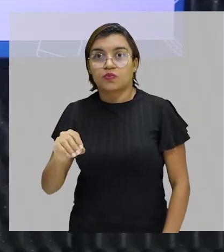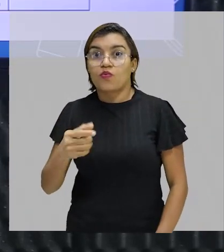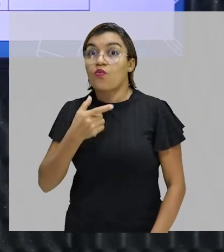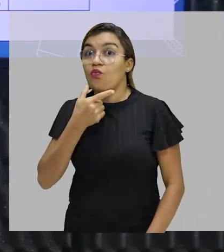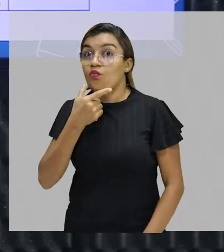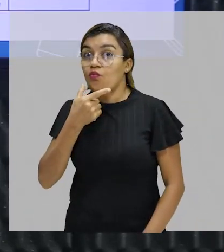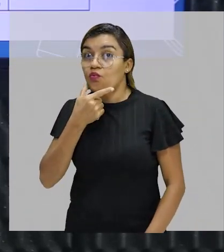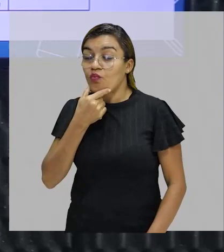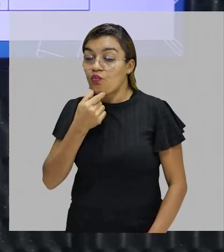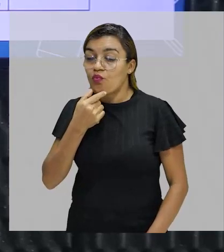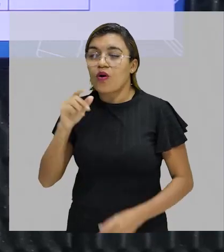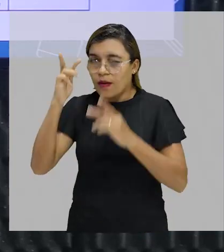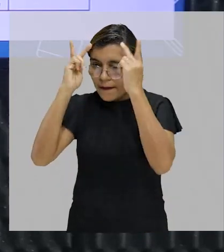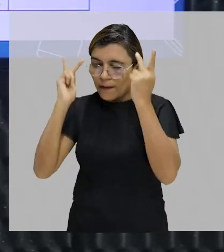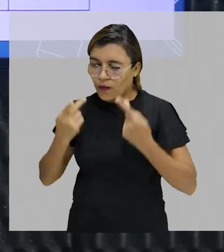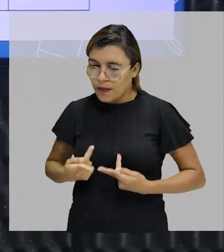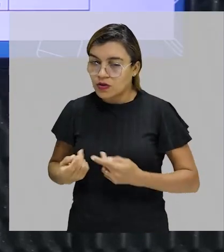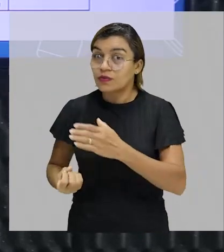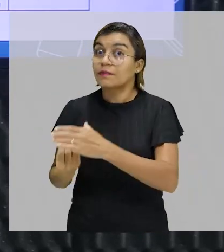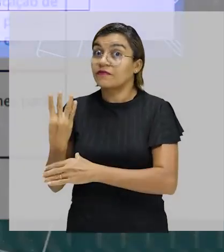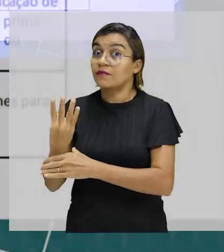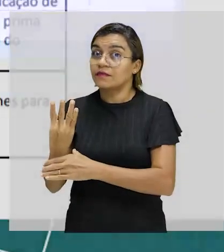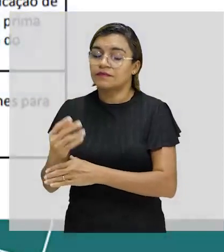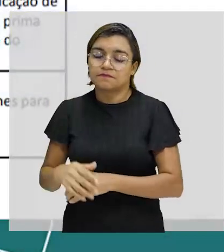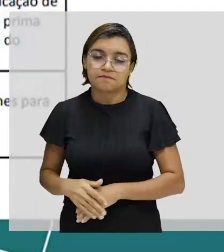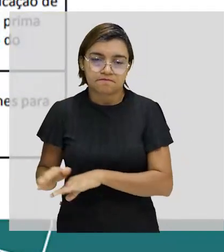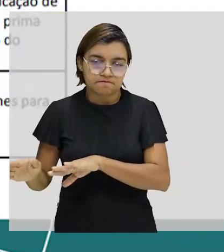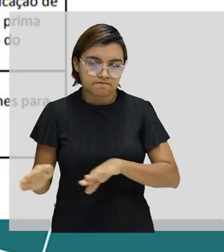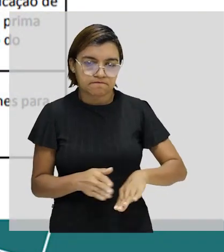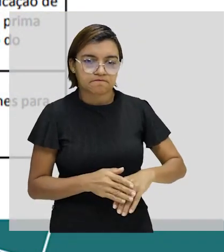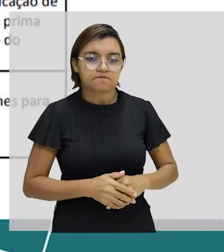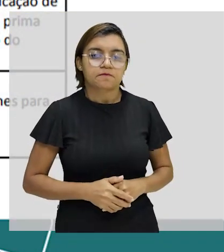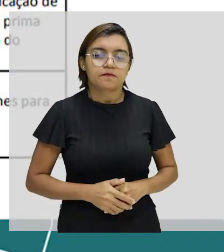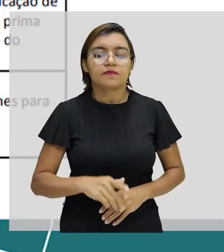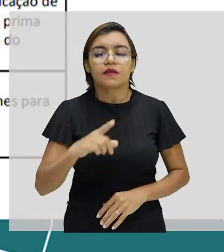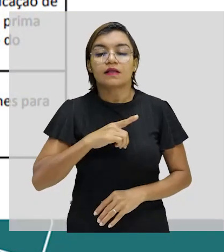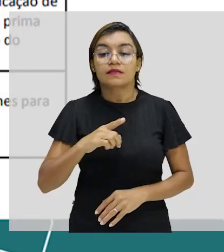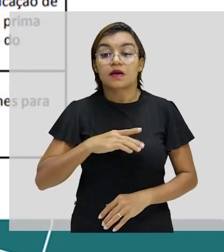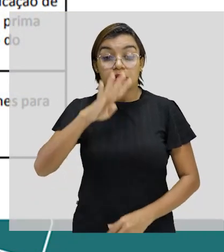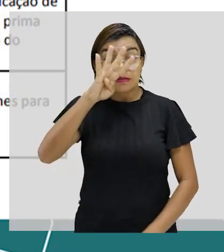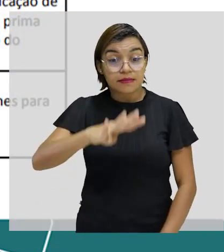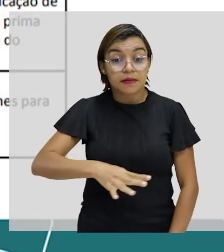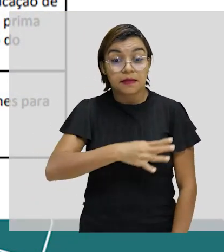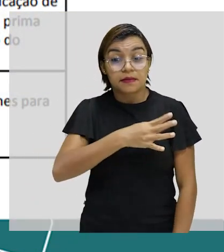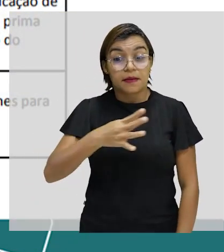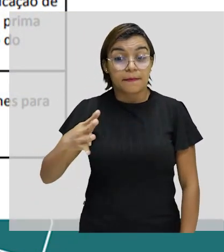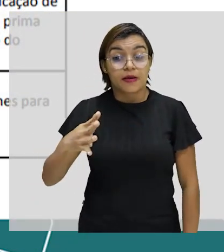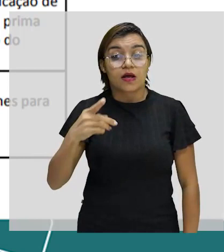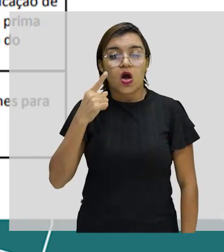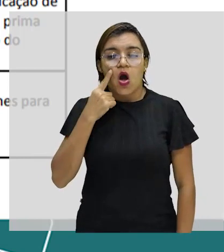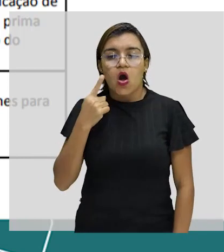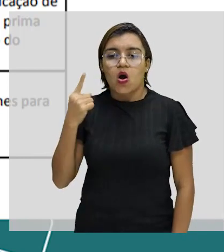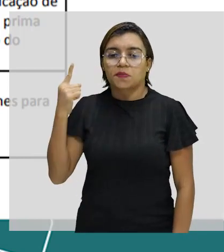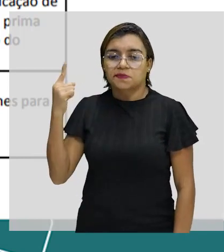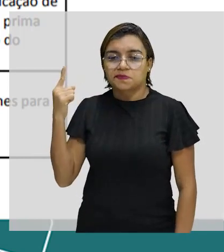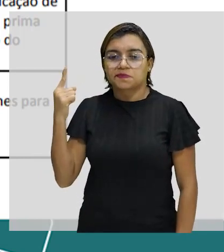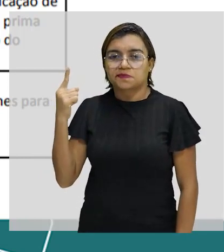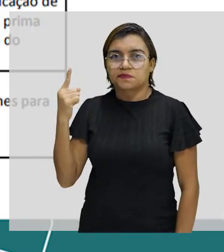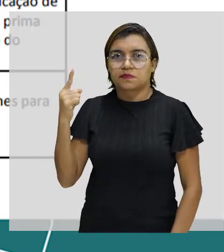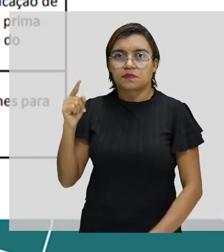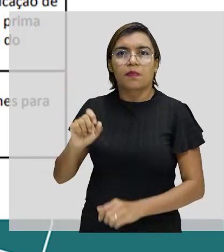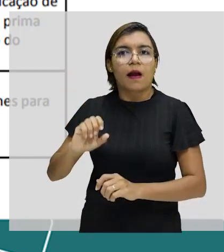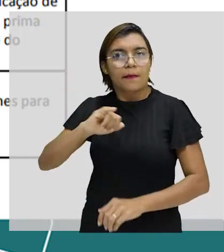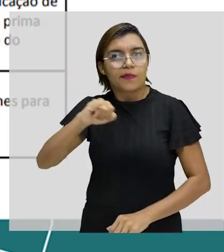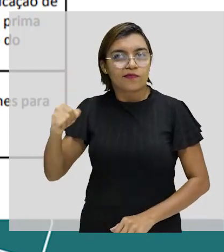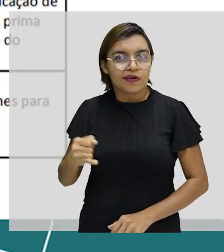turminha? Simples, né? Na tabela, nós temos aqui uma tabela. Show? Se você quiser agora, ó, printar a tela, é